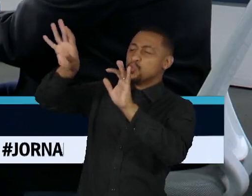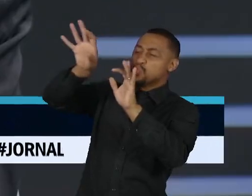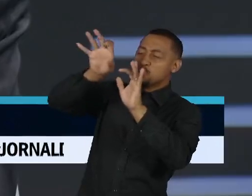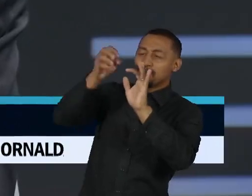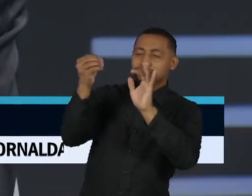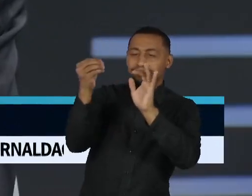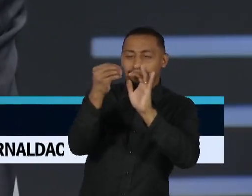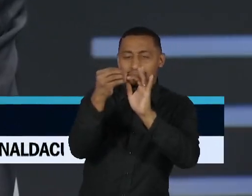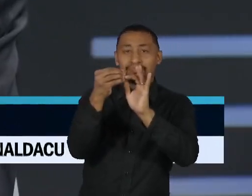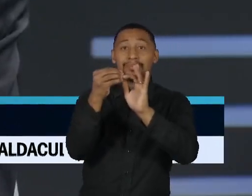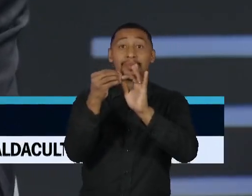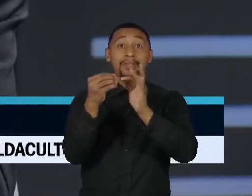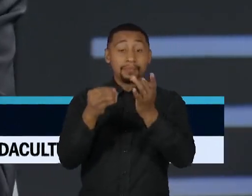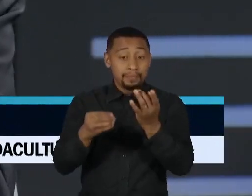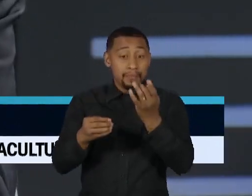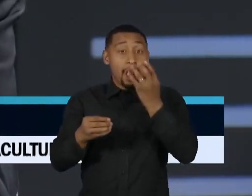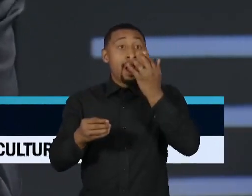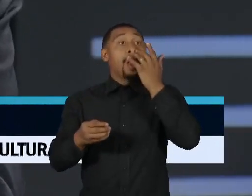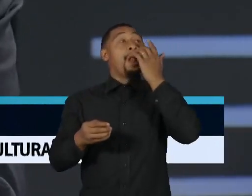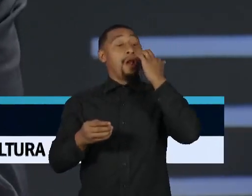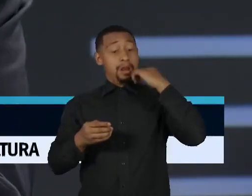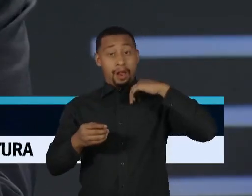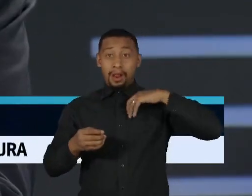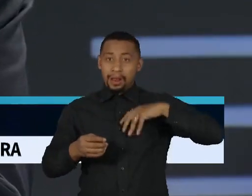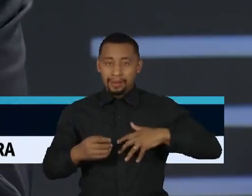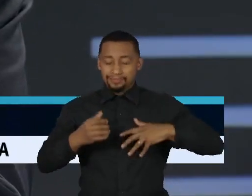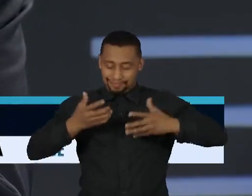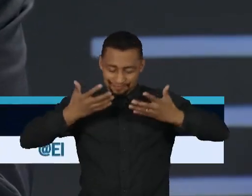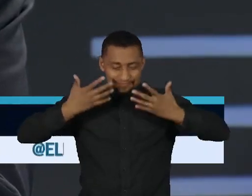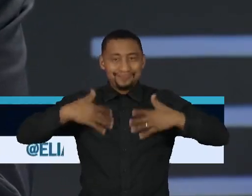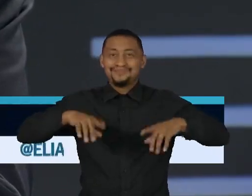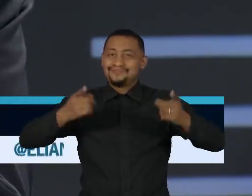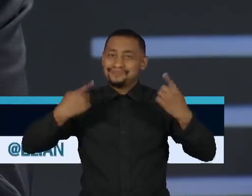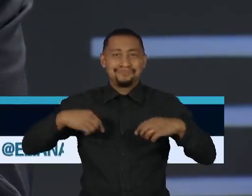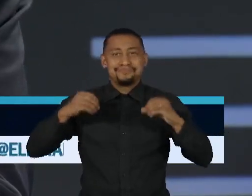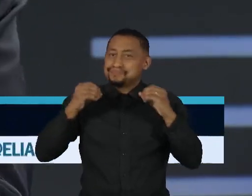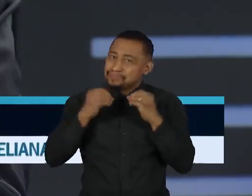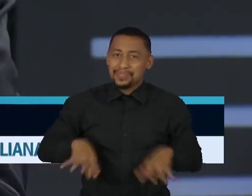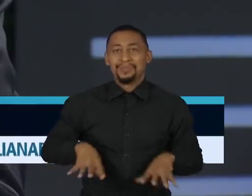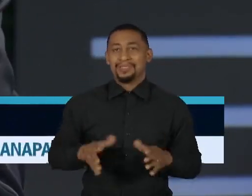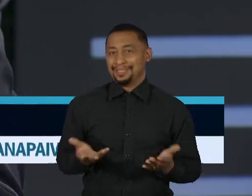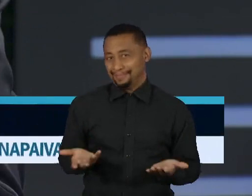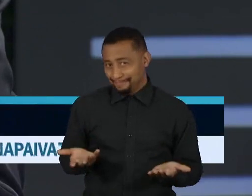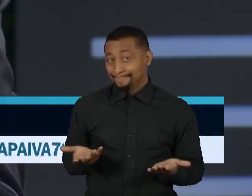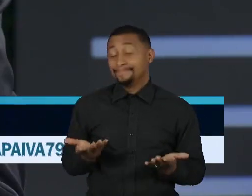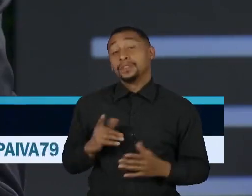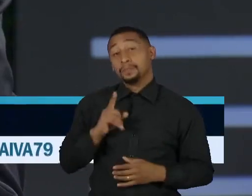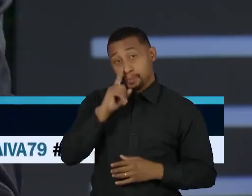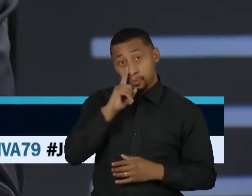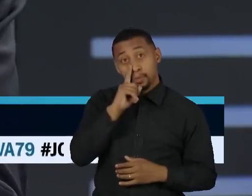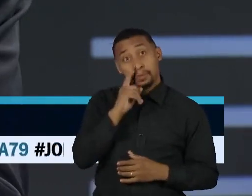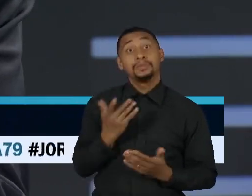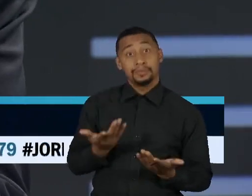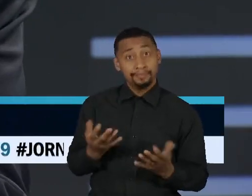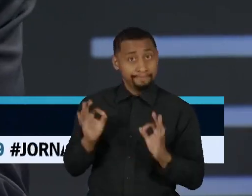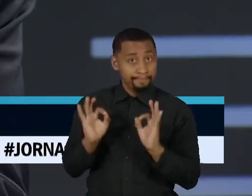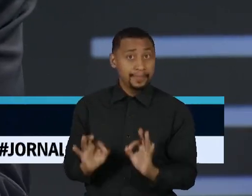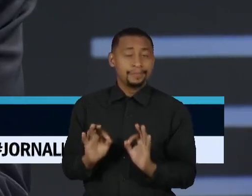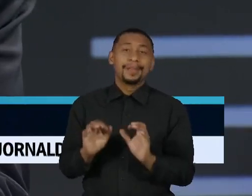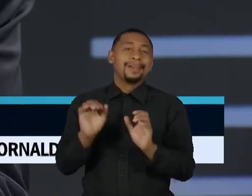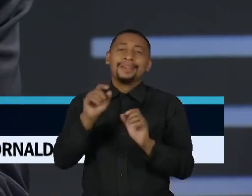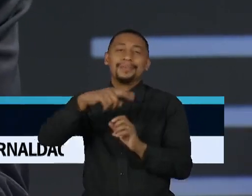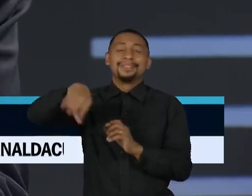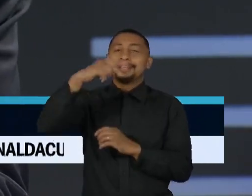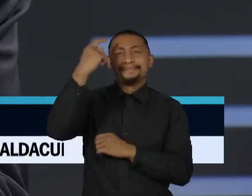poluição. Então, a virtude do plástico, que é a durabilidade, também é a sua ameaça. Porque a gente pensa que o plástico,